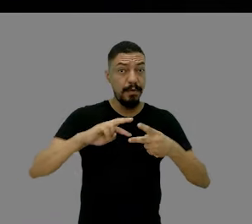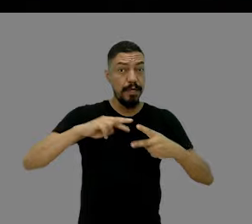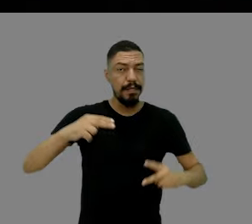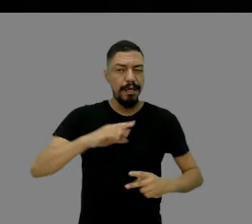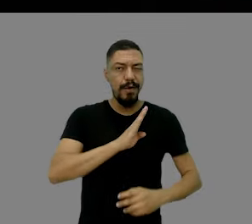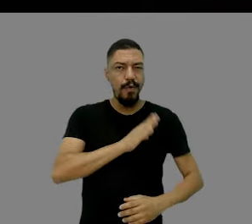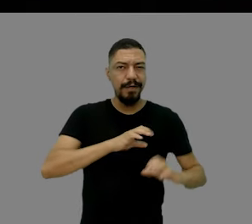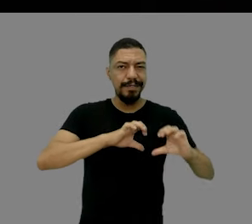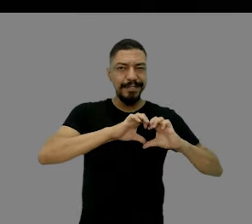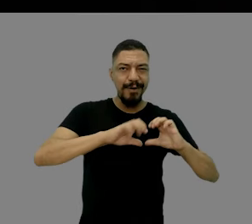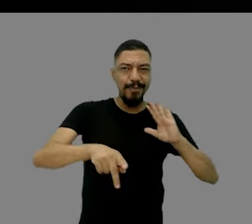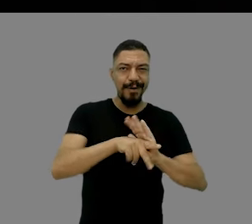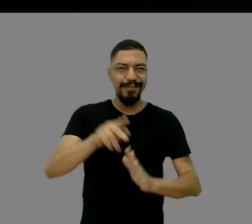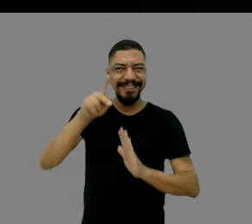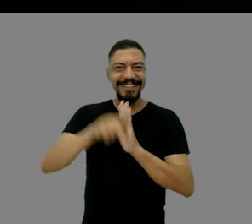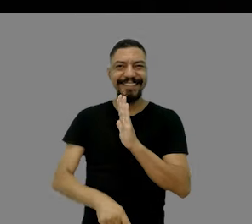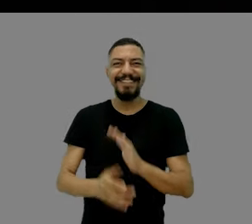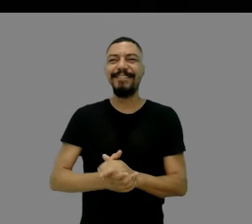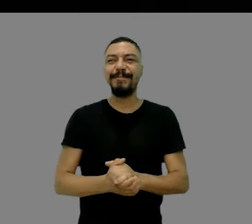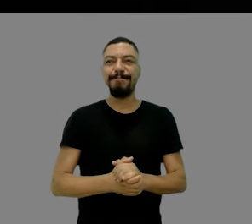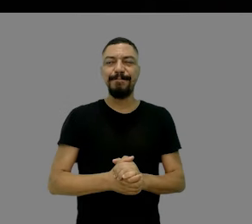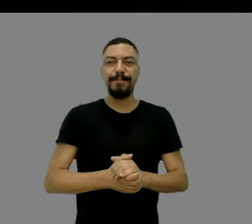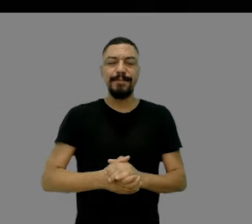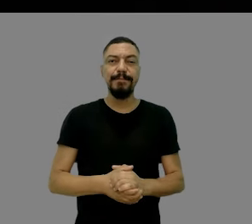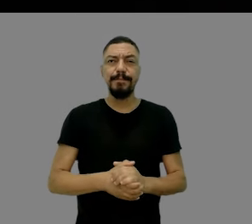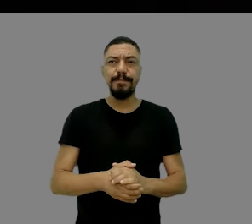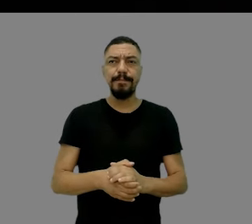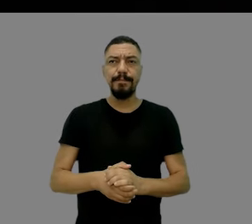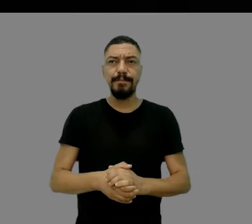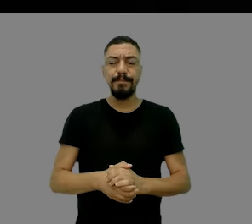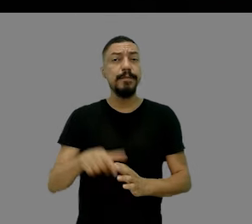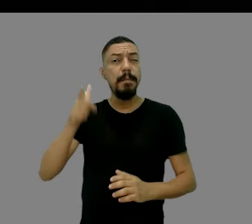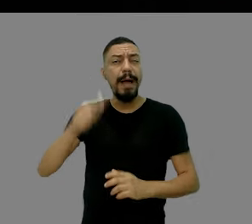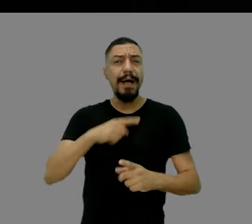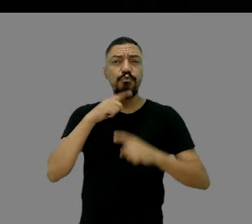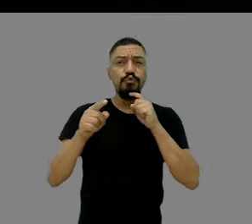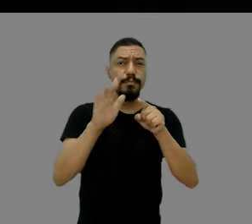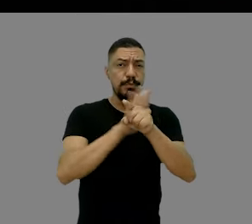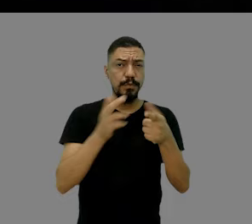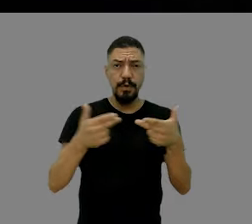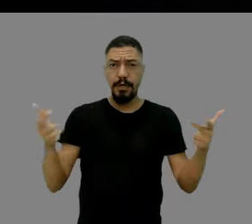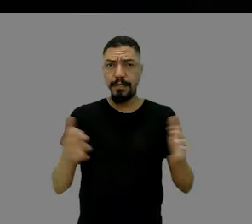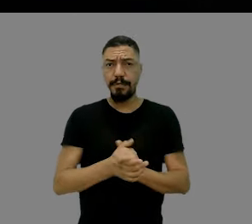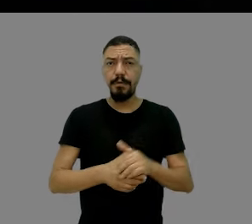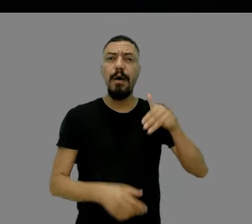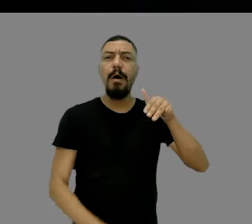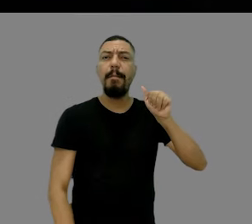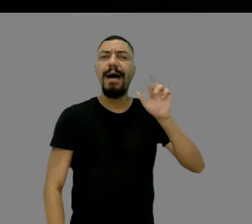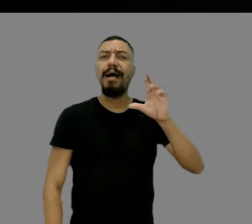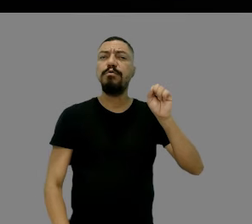Mais alguma dúvida, gente? O Marcos levantou uma lebre ali, que eu acho que muita gente perguntou, né, Marcos? Imposto de renda.